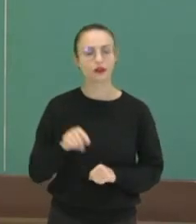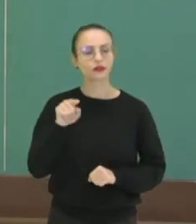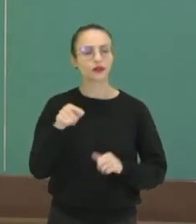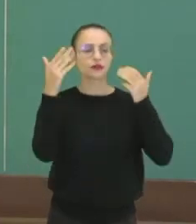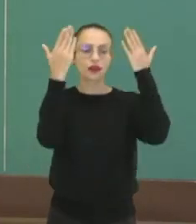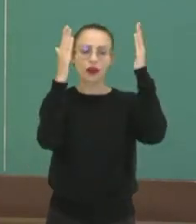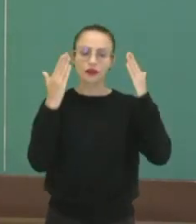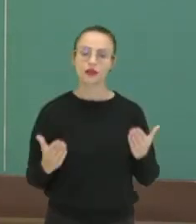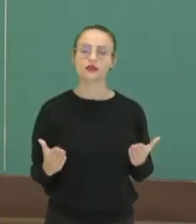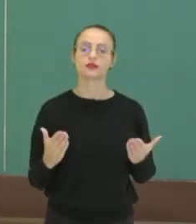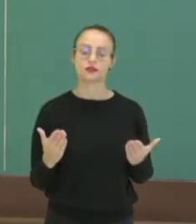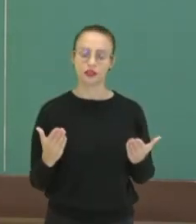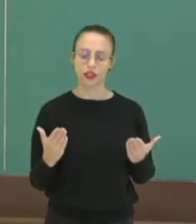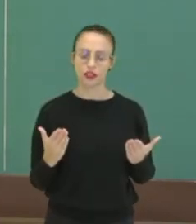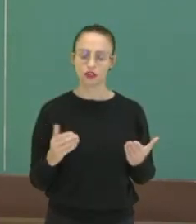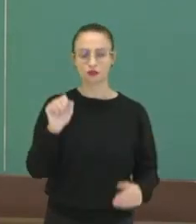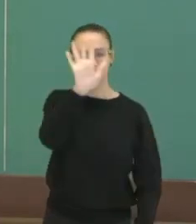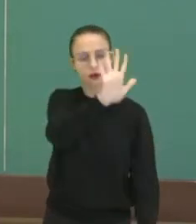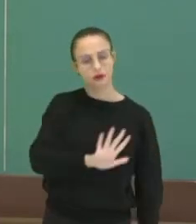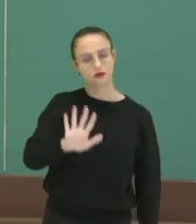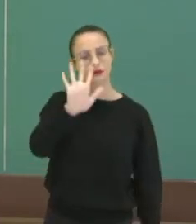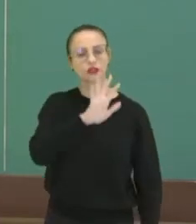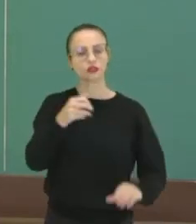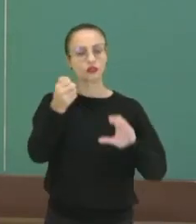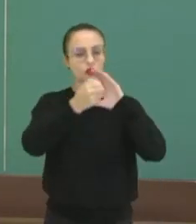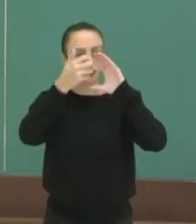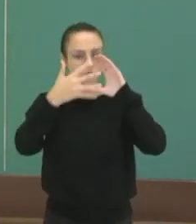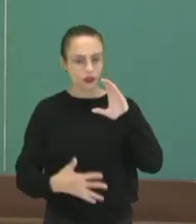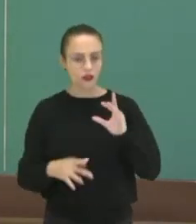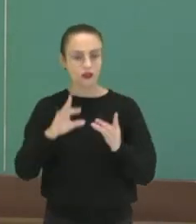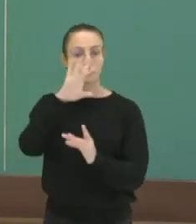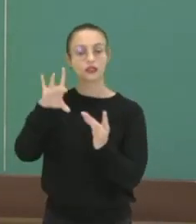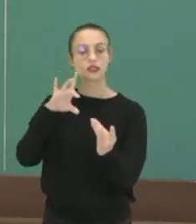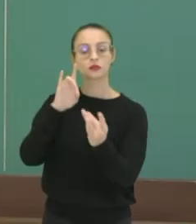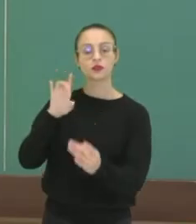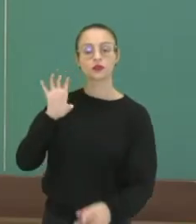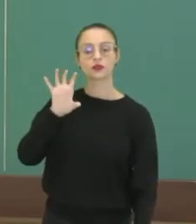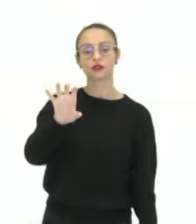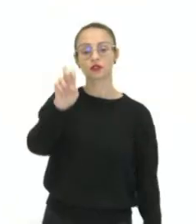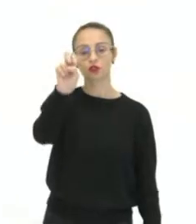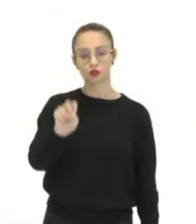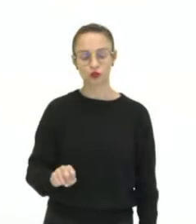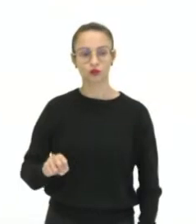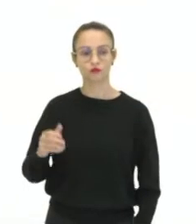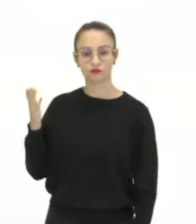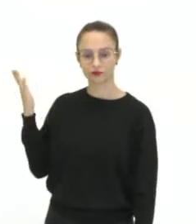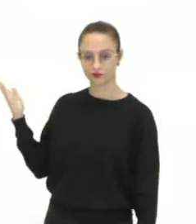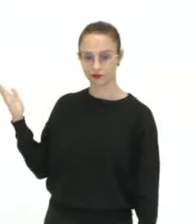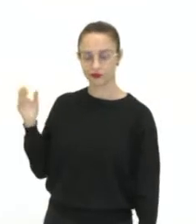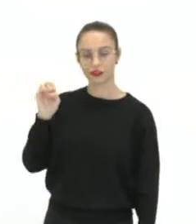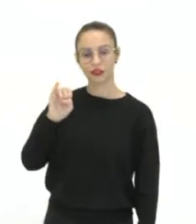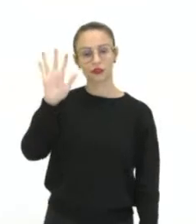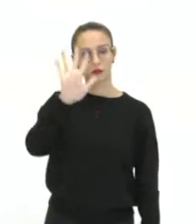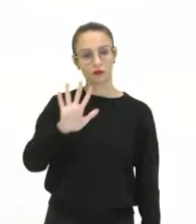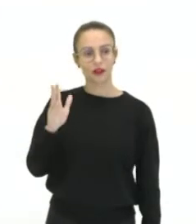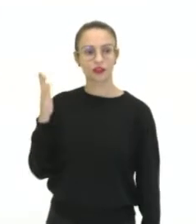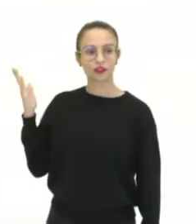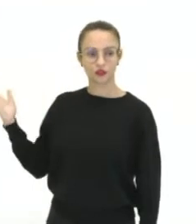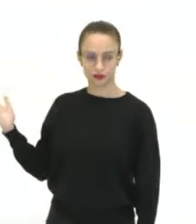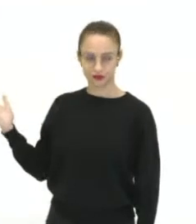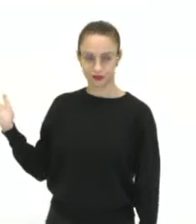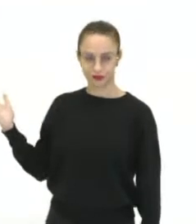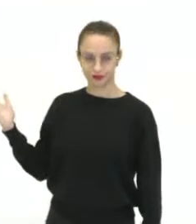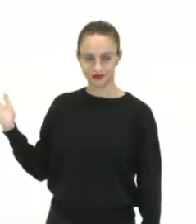das paisagens, das características específicas da região sul, nós temos algumas imagens ali